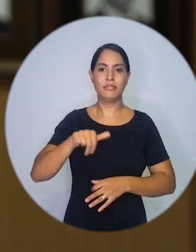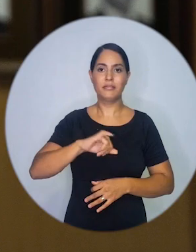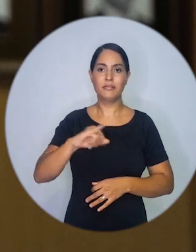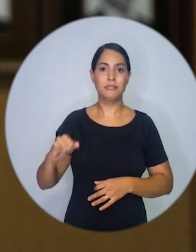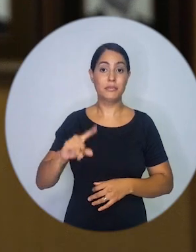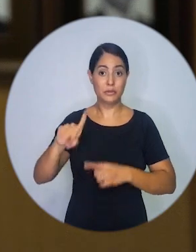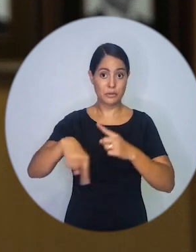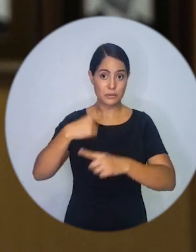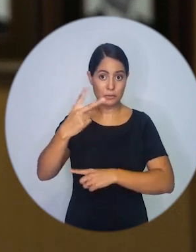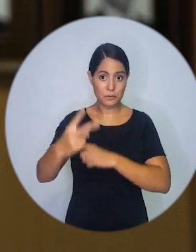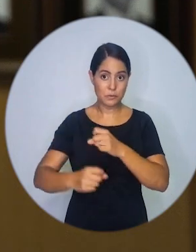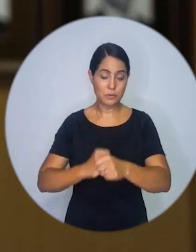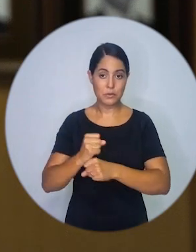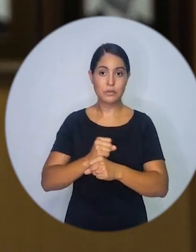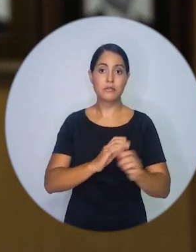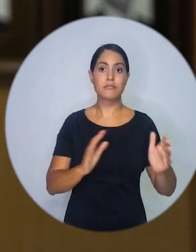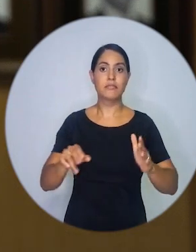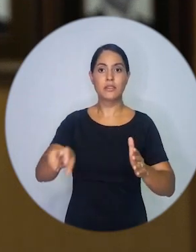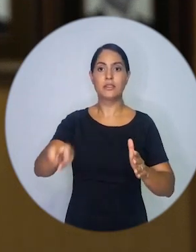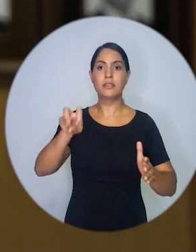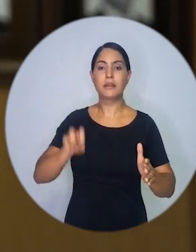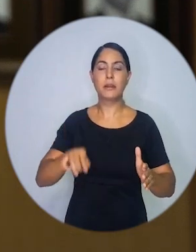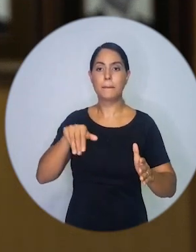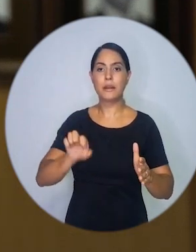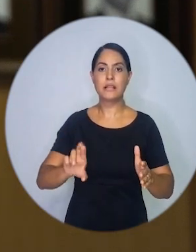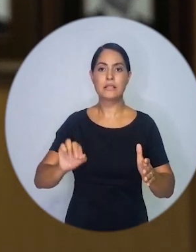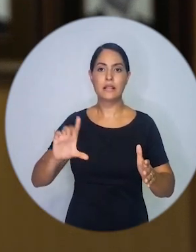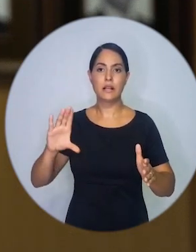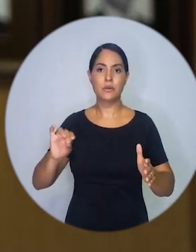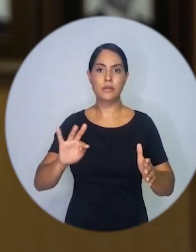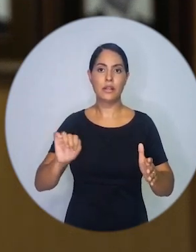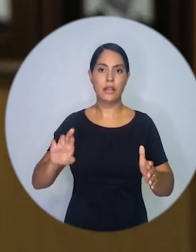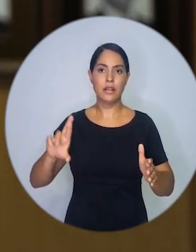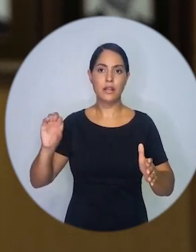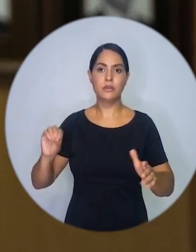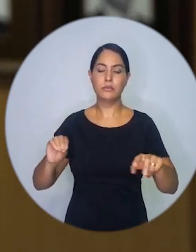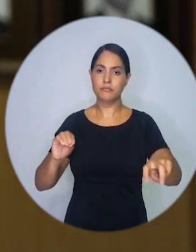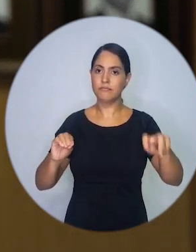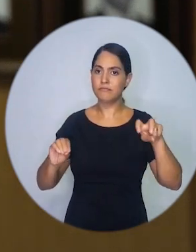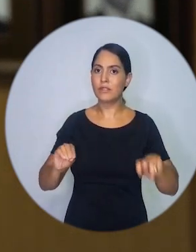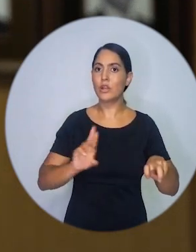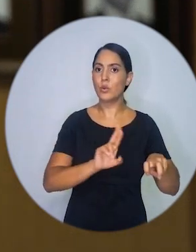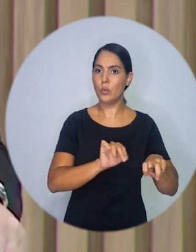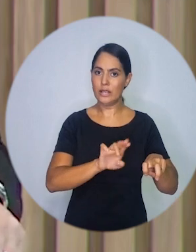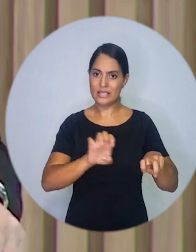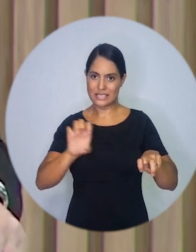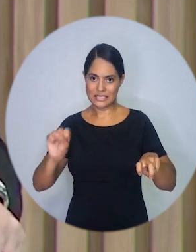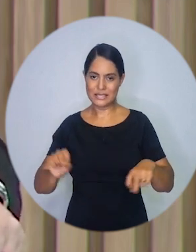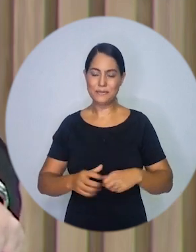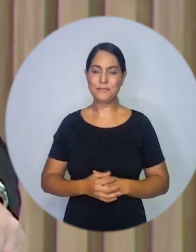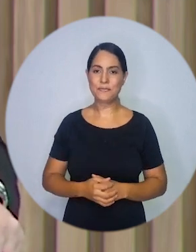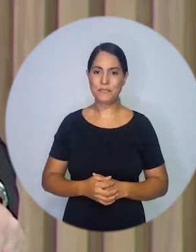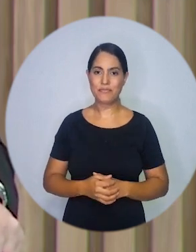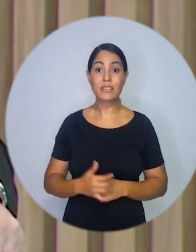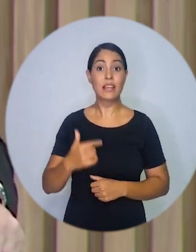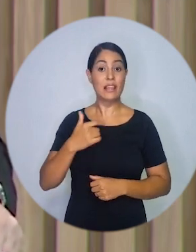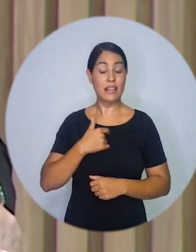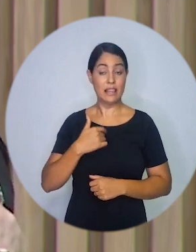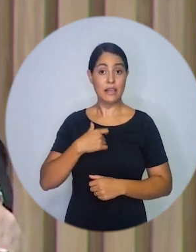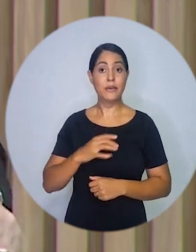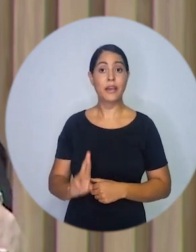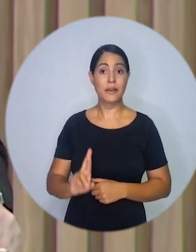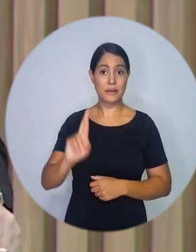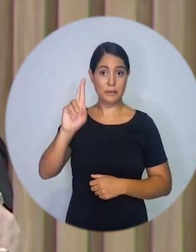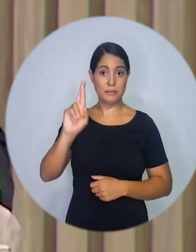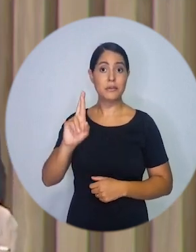vagas serão ocupadas pelos advogados Marcelo Terto e Ulisses Rabanera dos Santos. Acompanhe. Quero representar